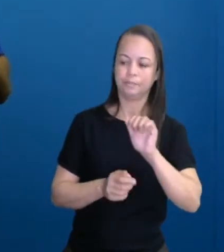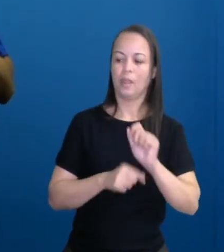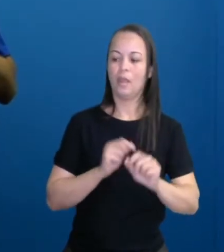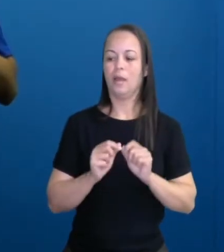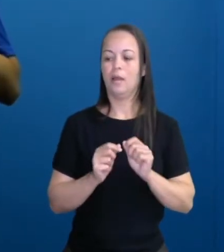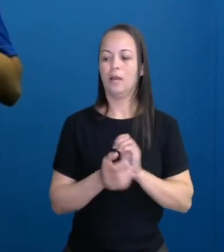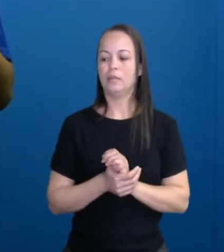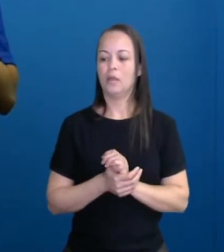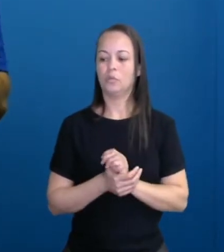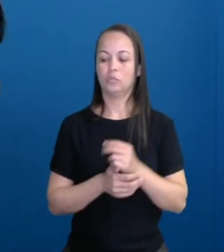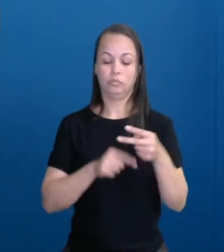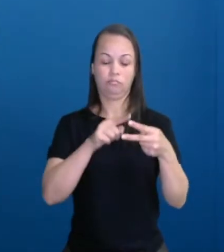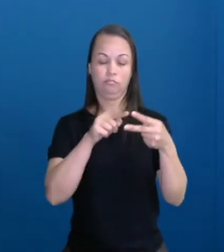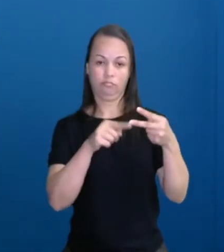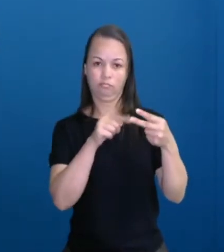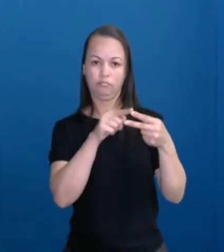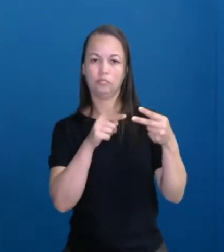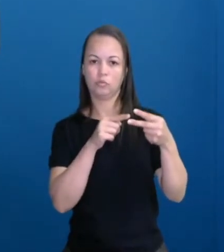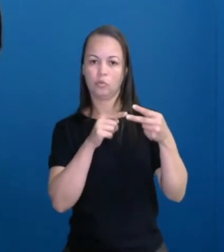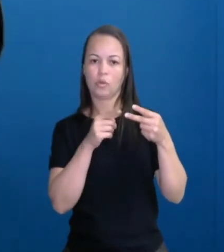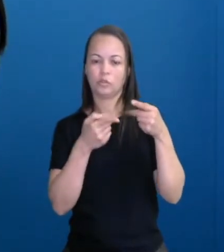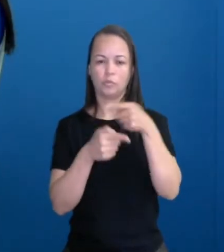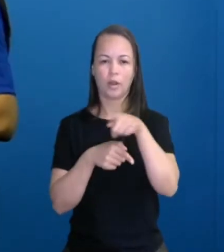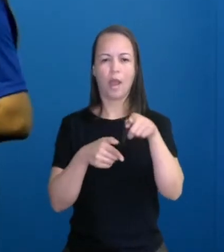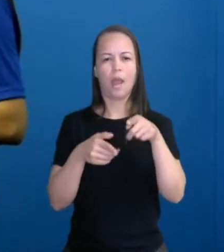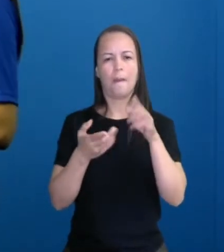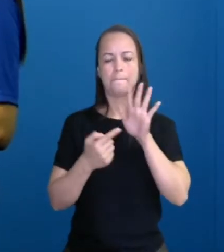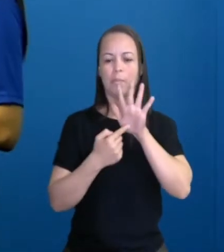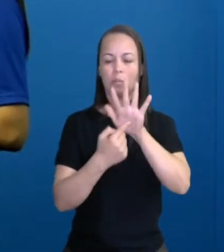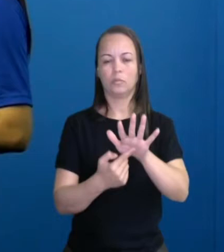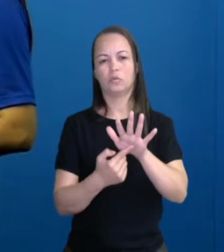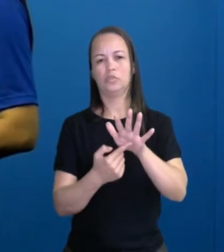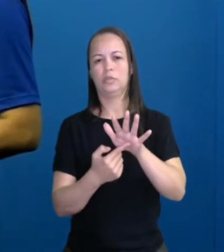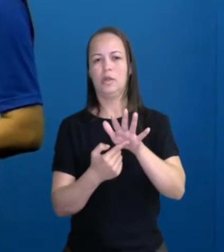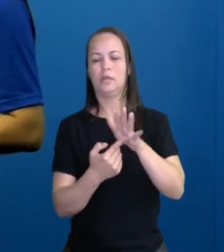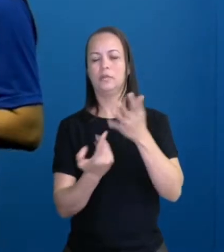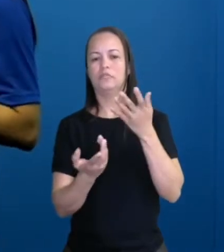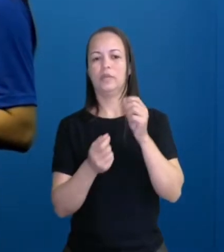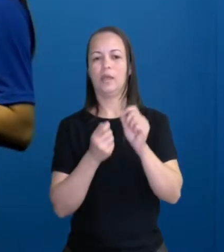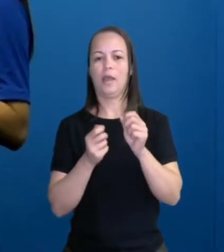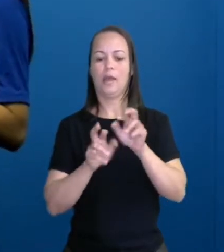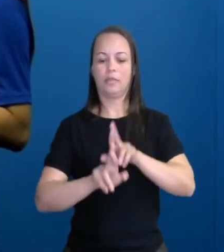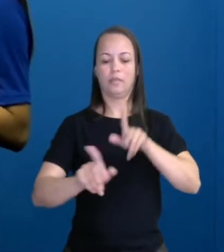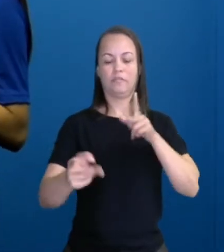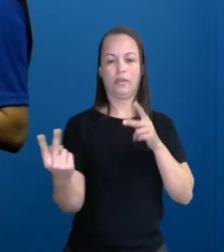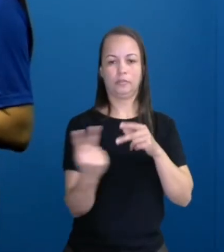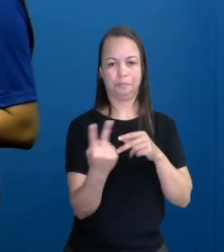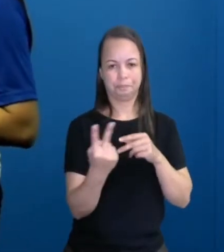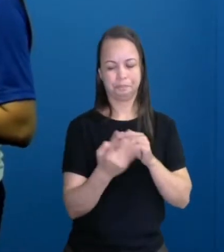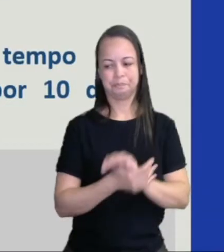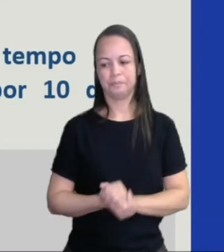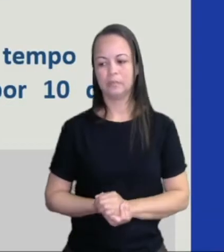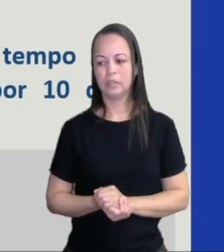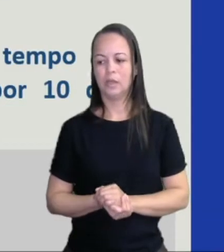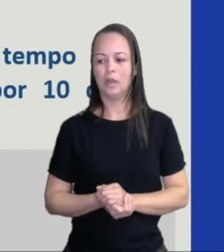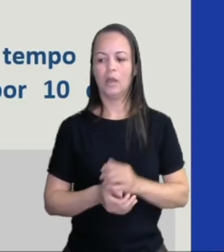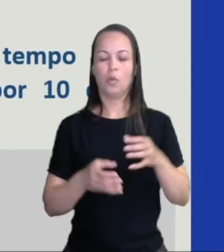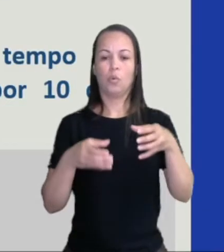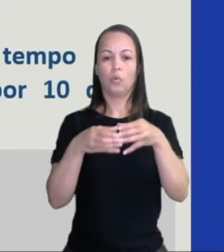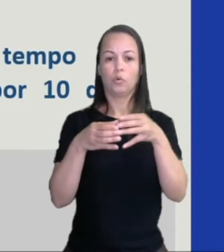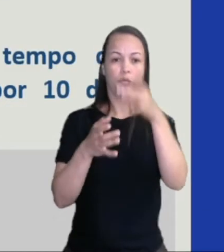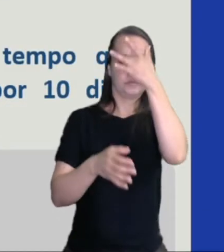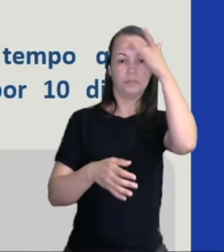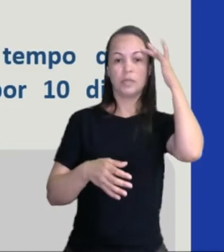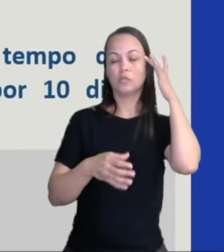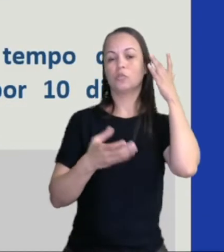situações, né, para a gente identificar bem a diferença dos dois. Olha, então imagine um grupo de pessoas que se